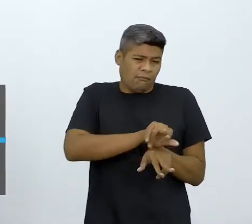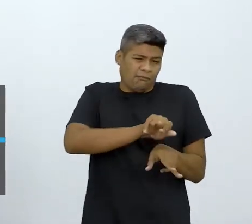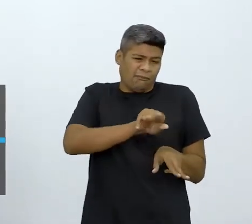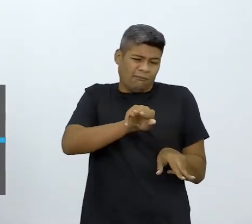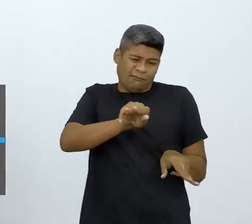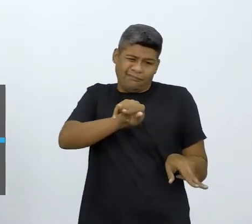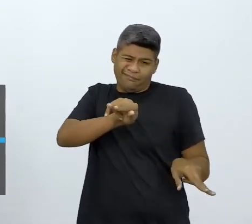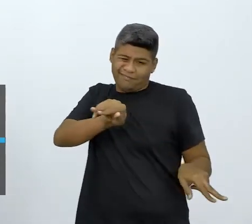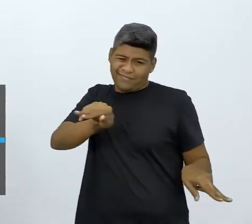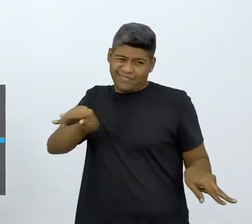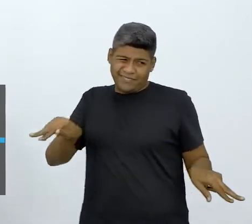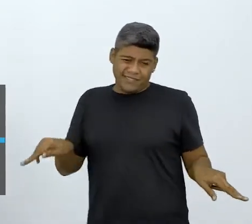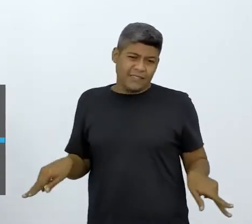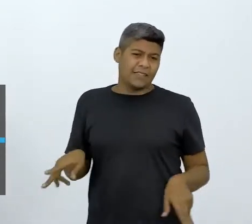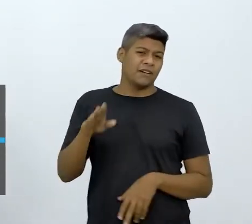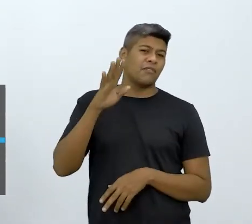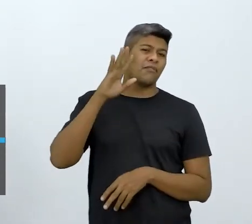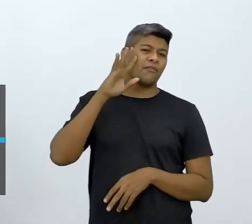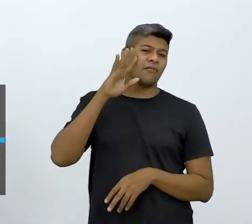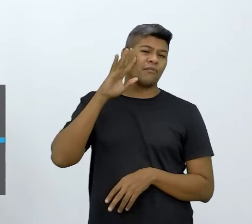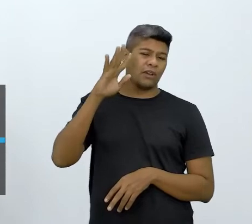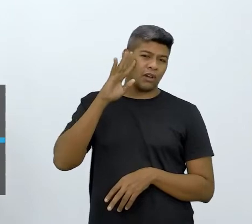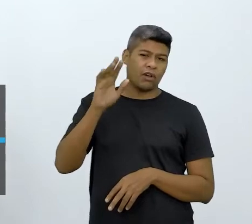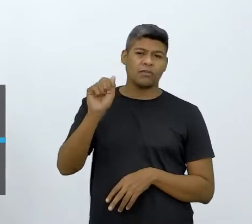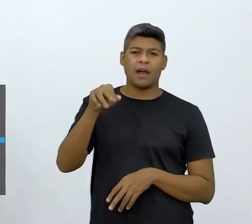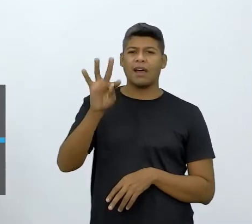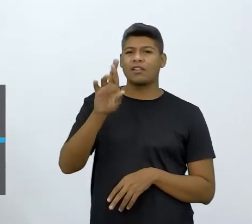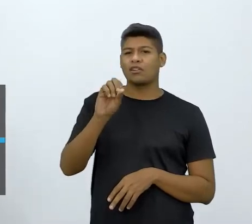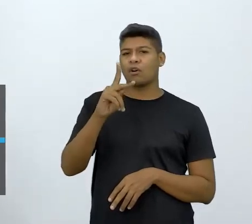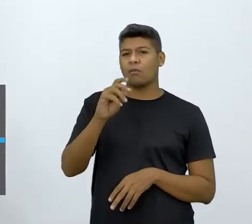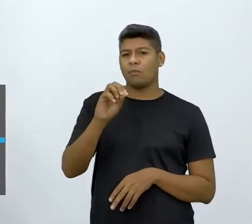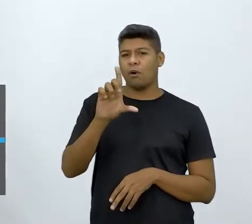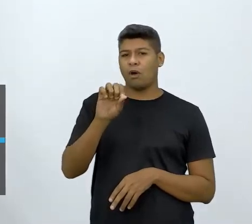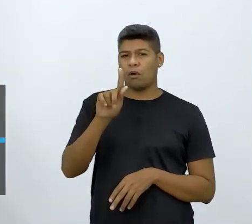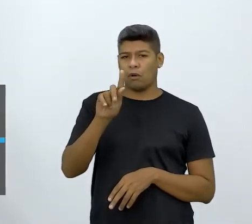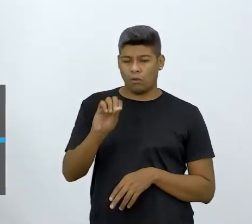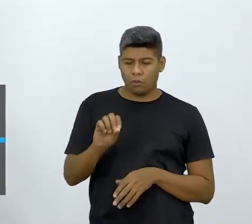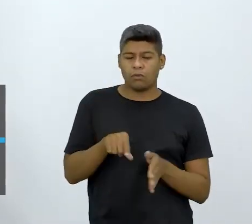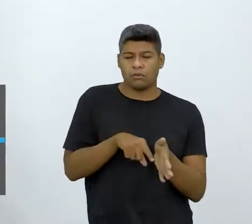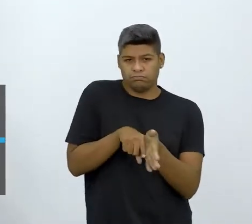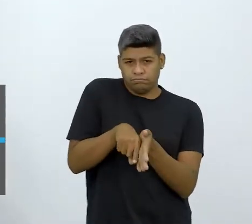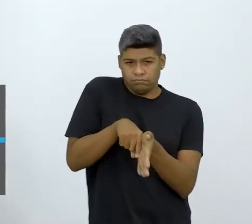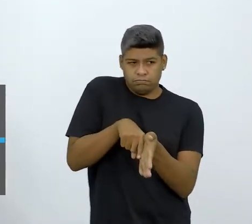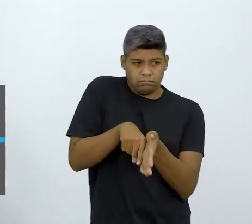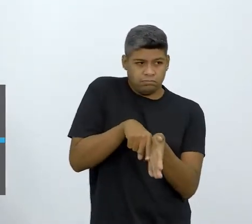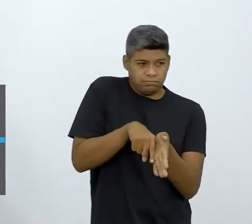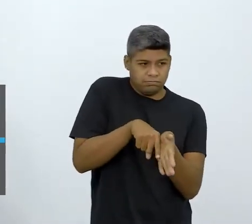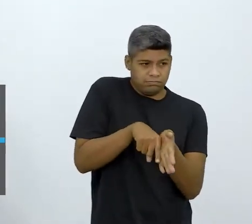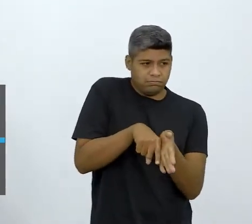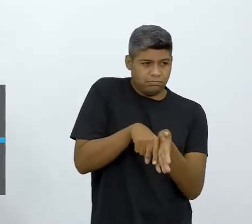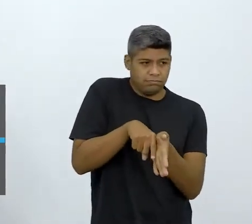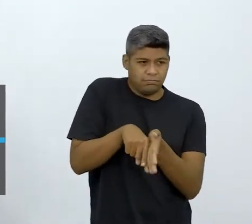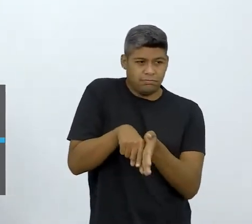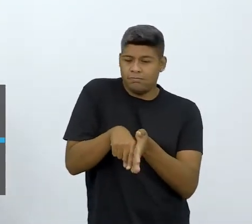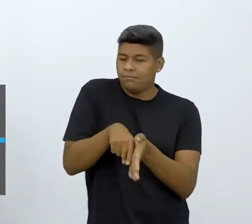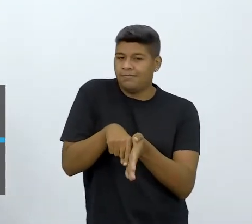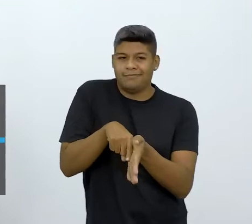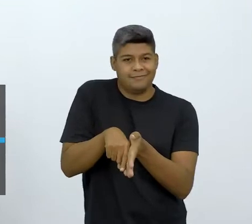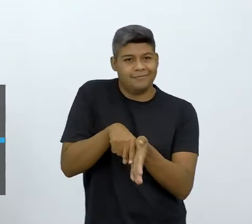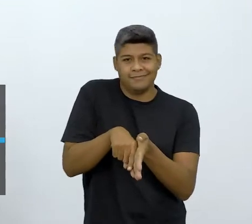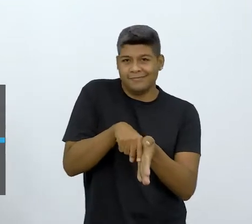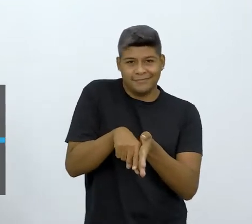Levi-Strauss e tantos antropólogos que estudaram organizações, grupos,